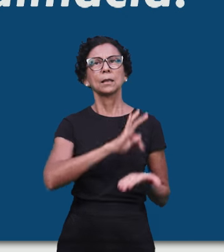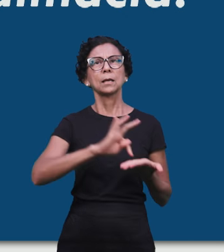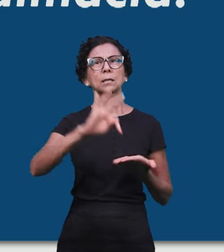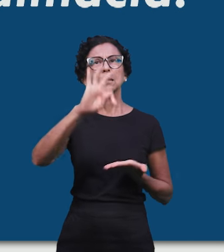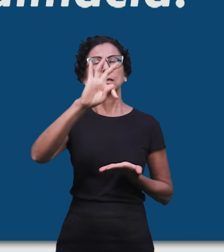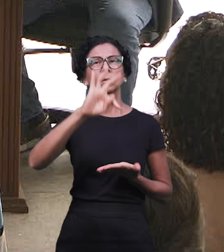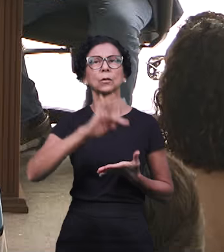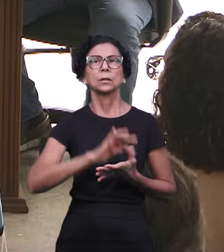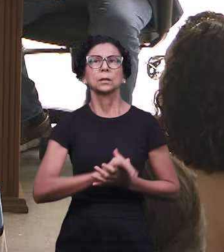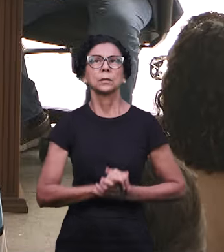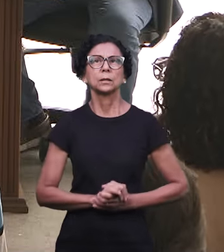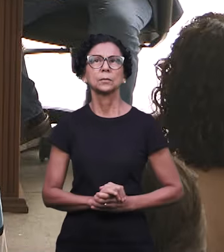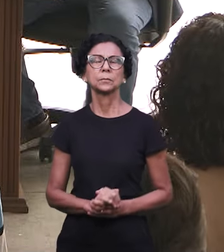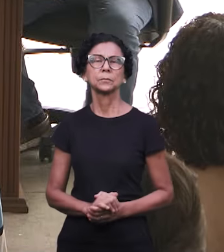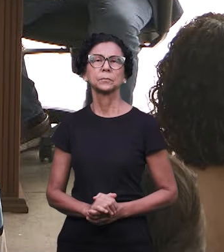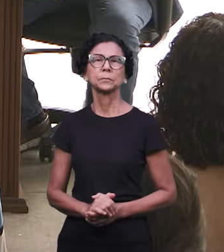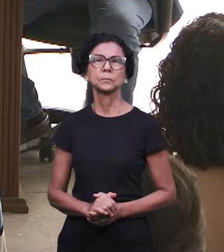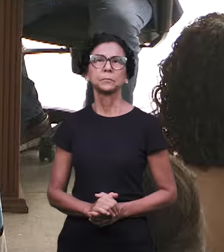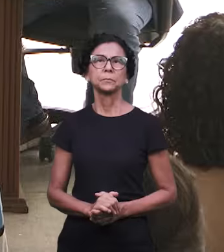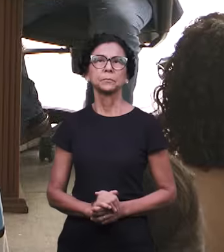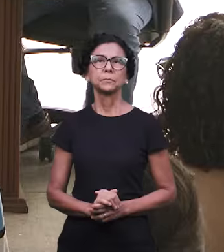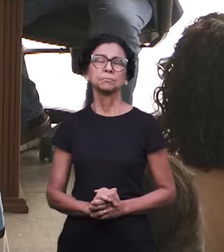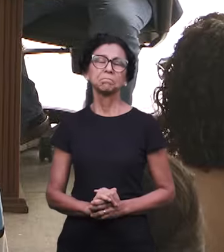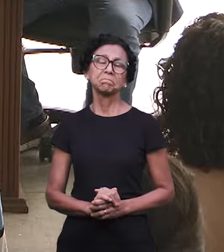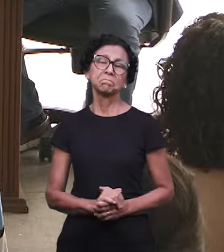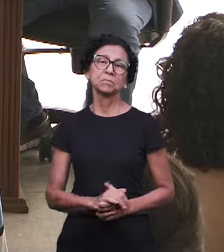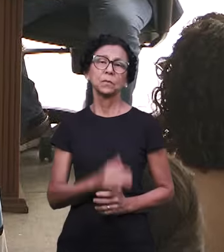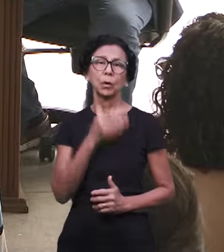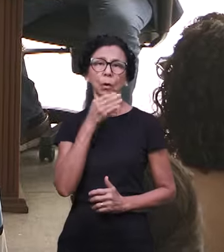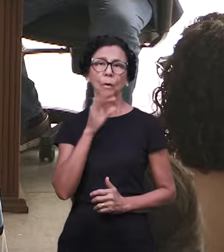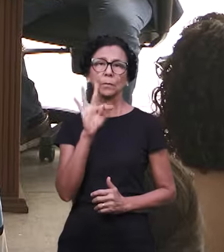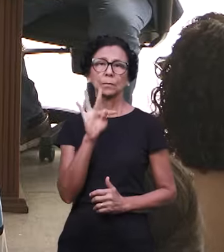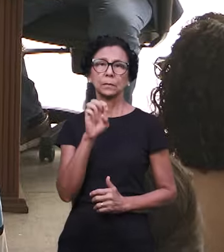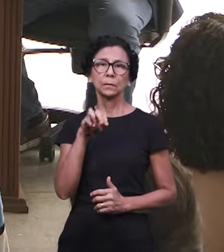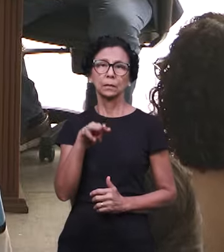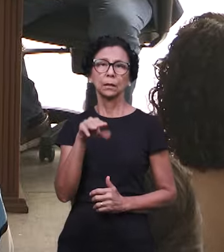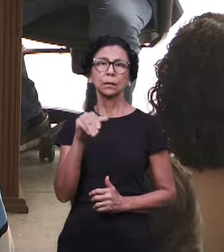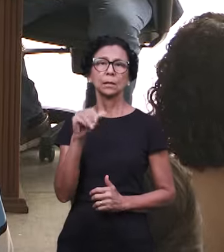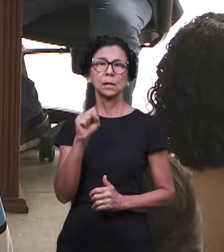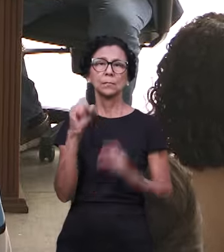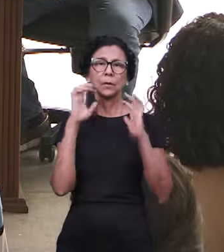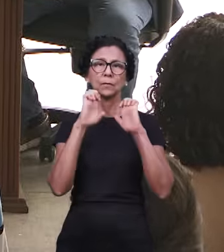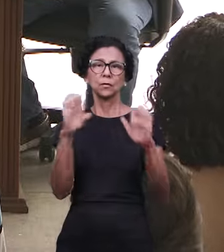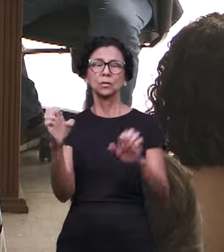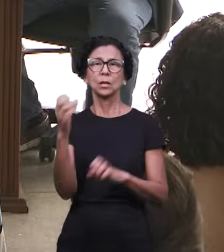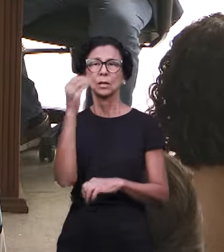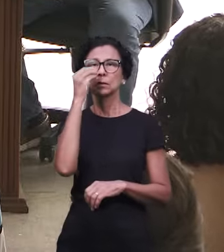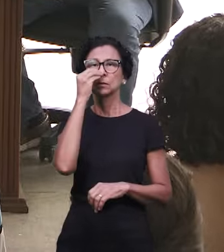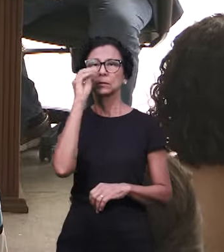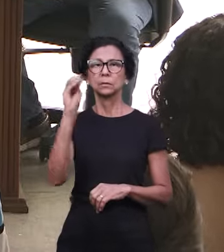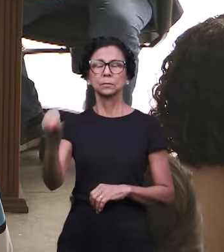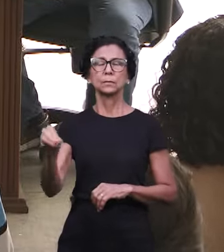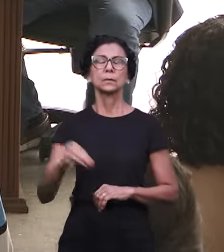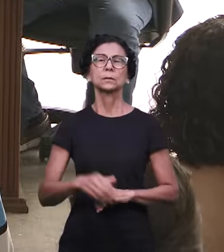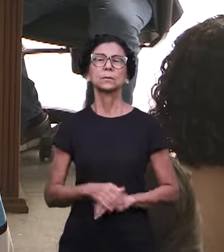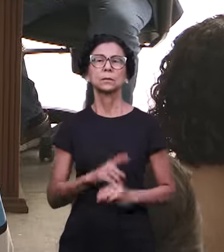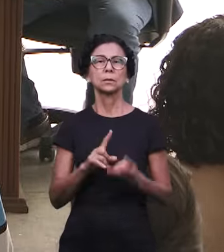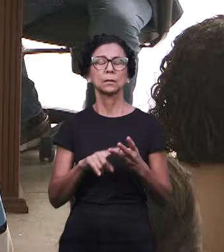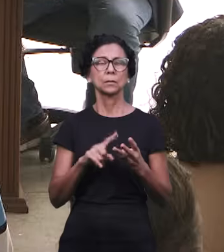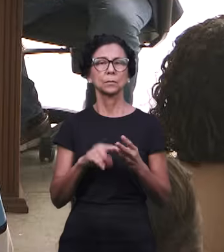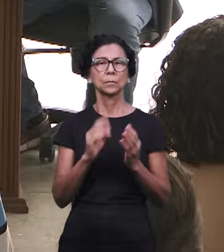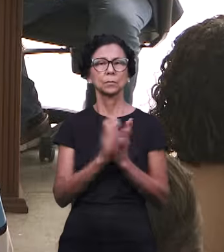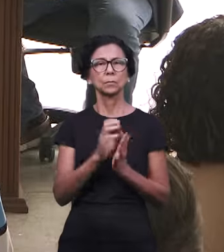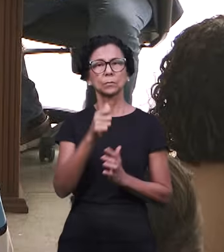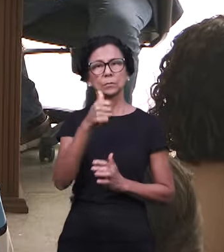Só que Demas, para onde que ele foi? Amou o mundo, foi para o mundo, largou o evangelho. Temos outra referência também aqui acerca das virgens, as